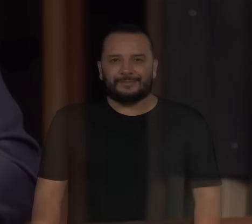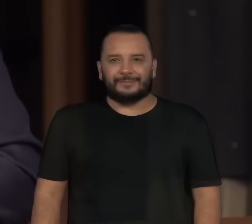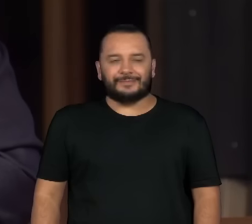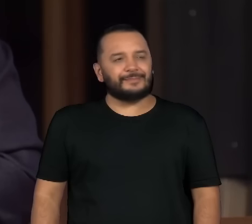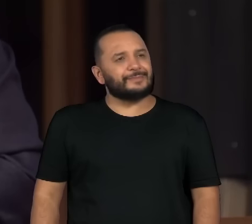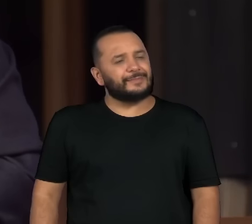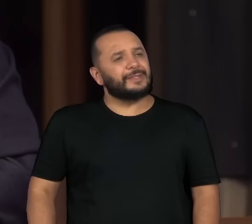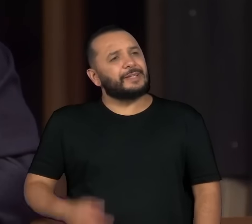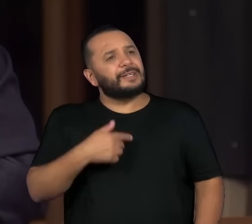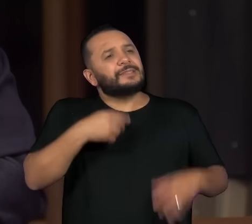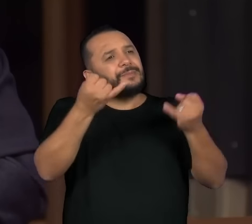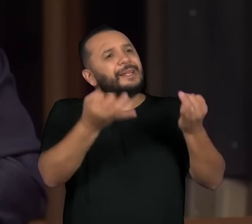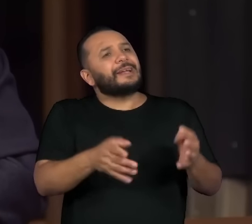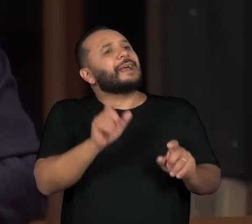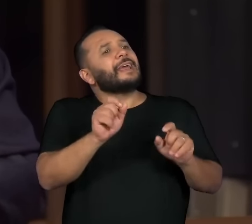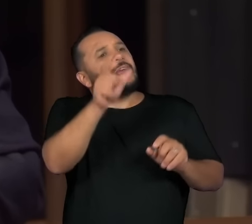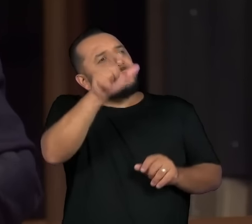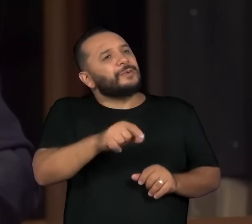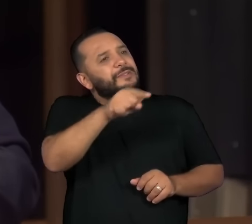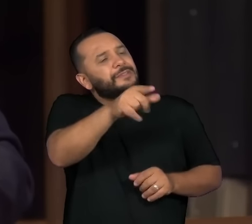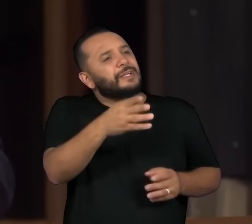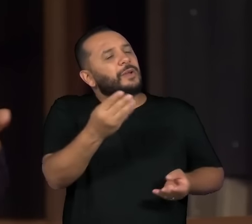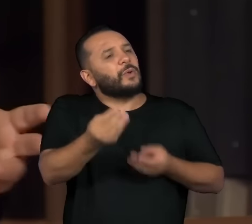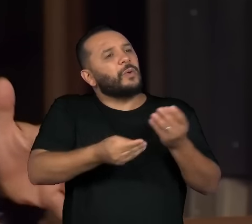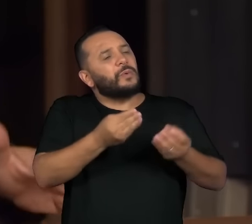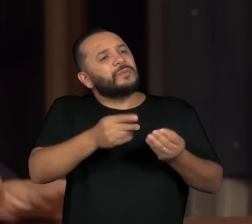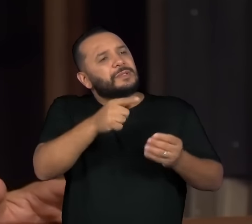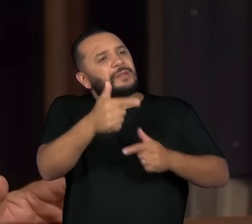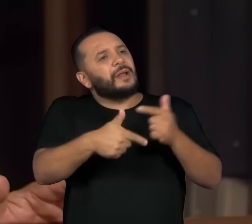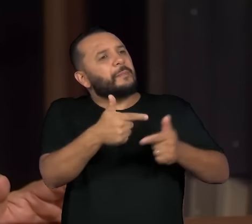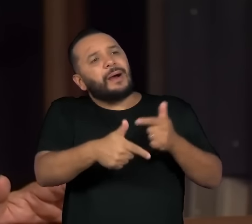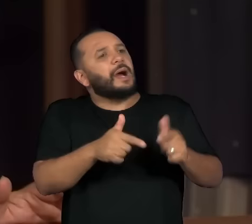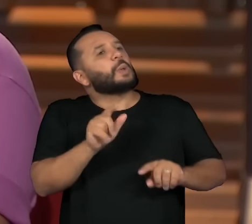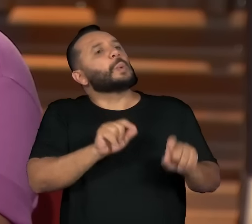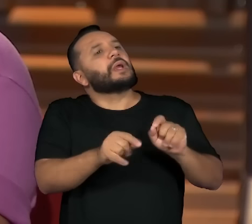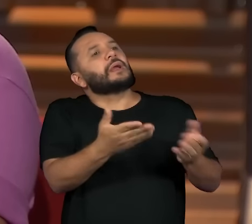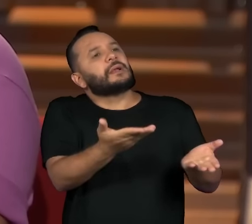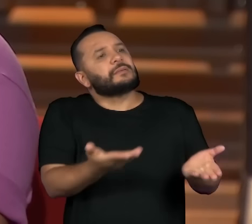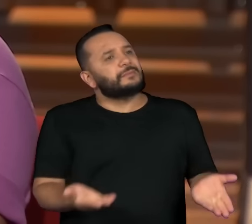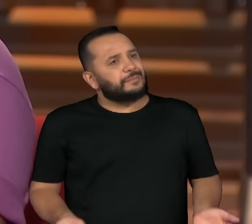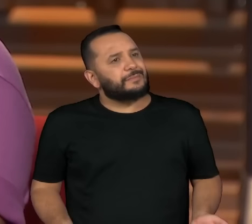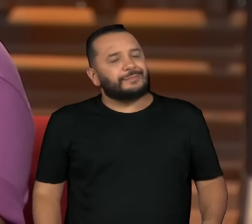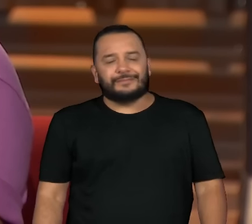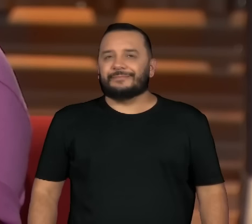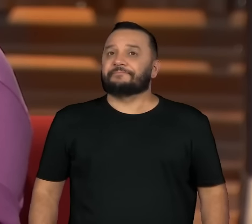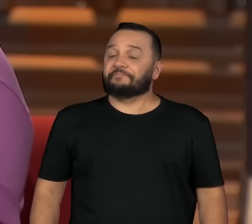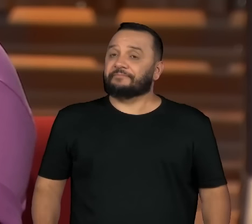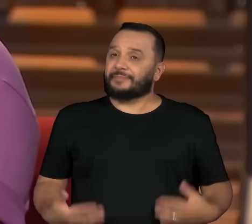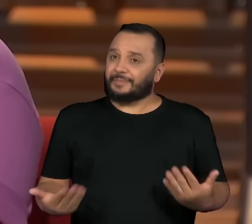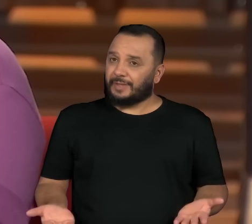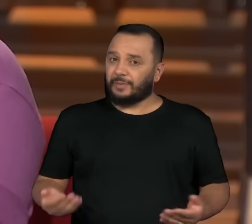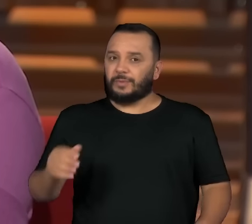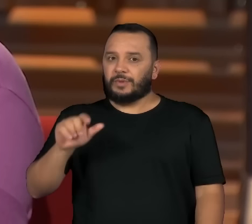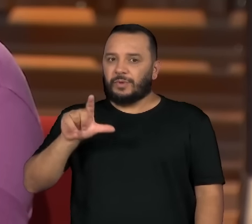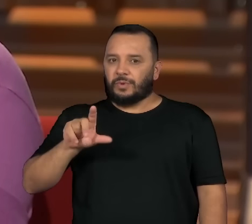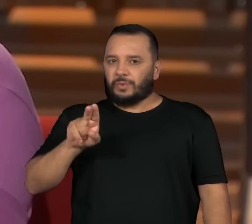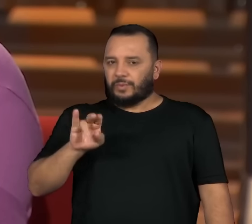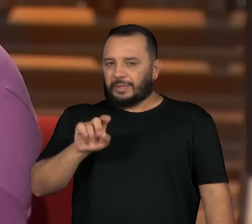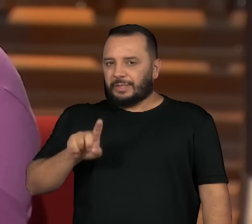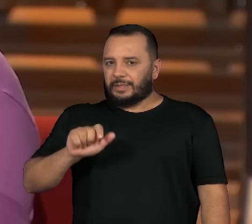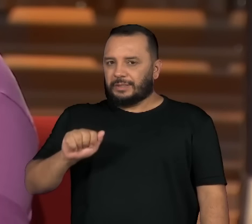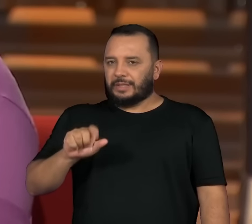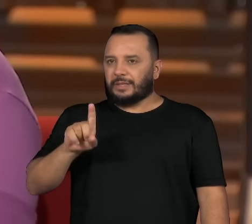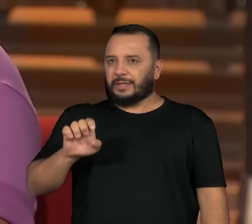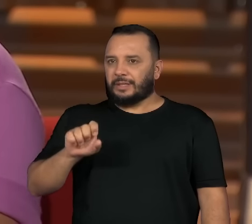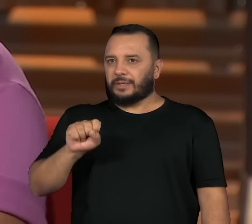Conta para quem não te conhece, quem é você e como você define o que você faz? Então, meu nome é Luísa de Souza,